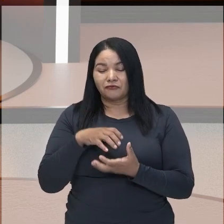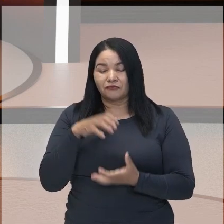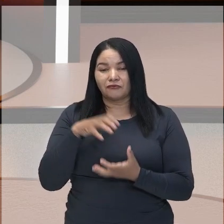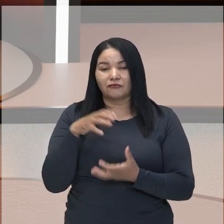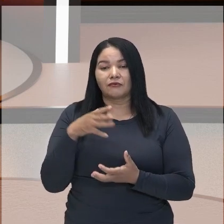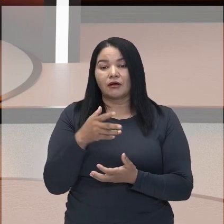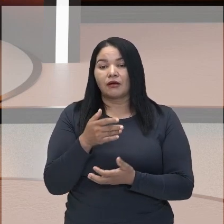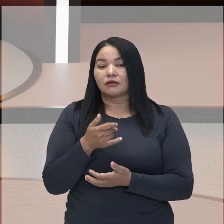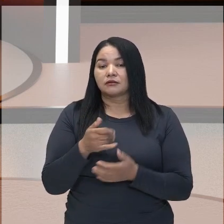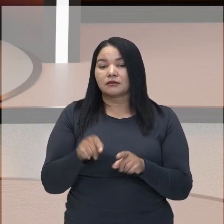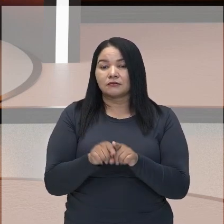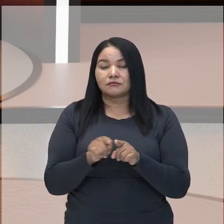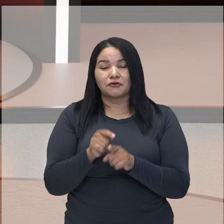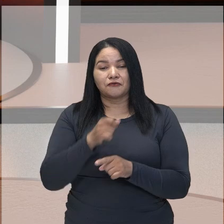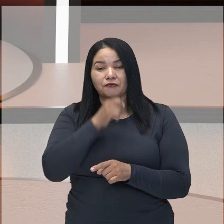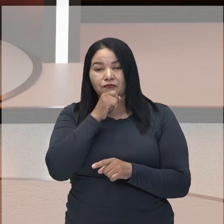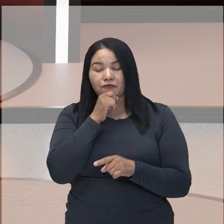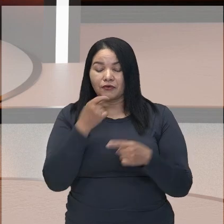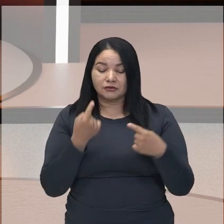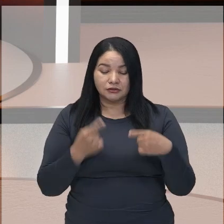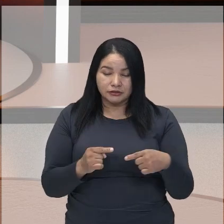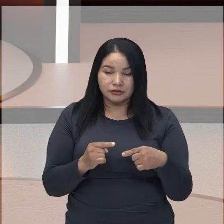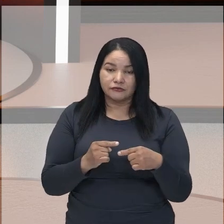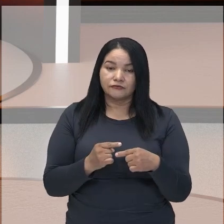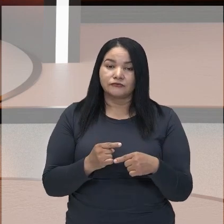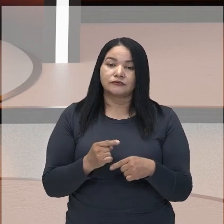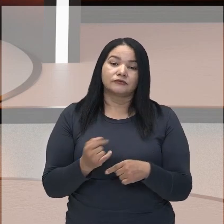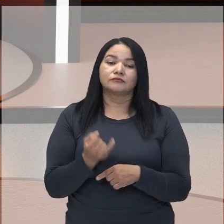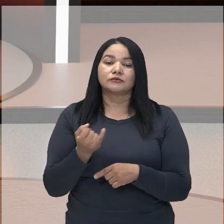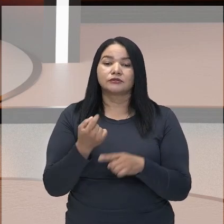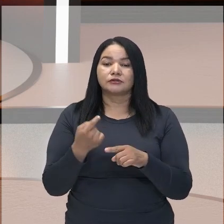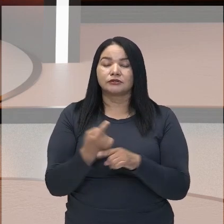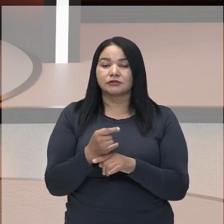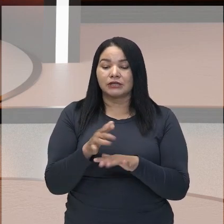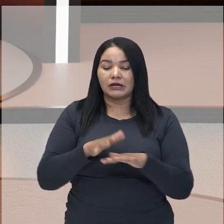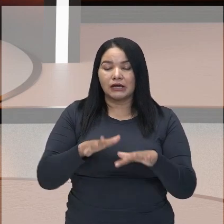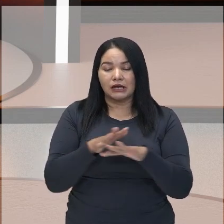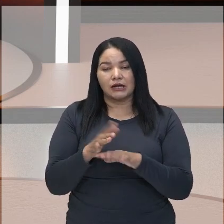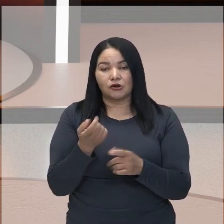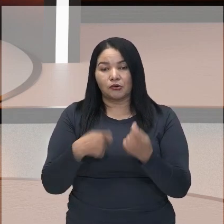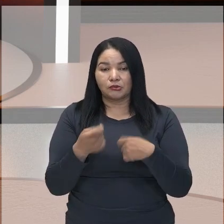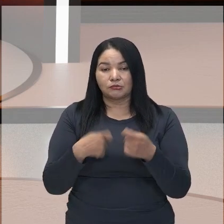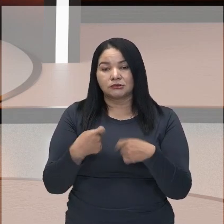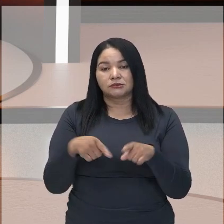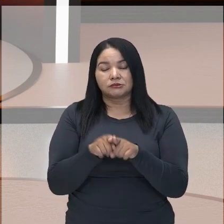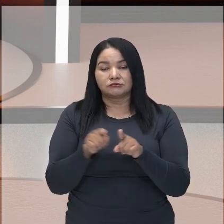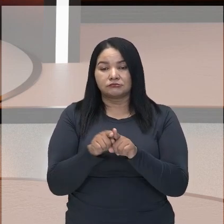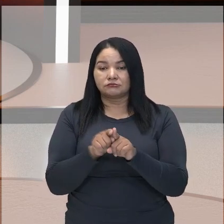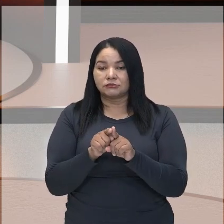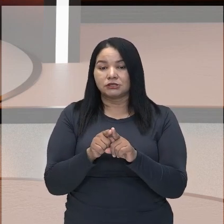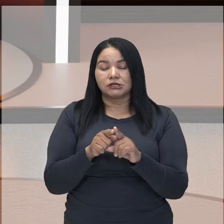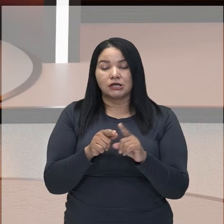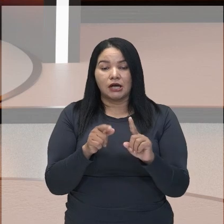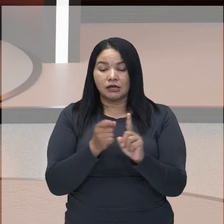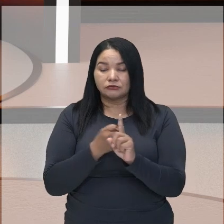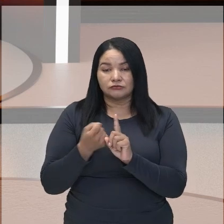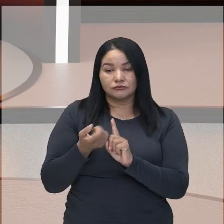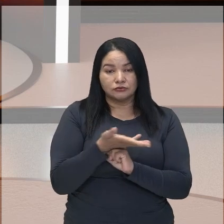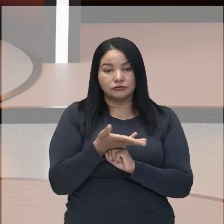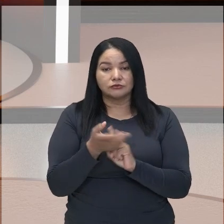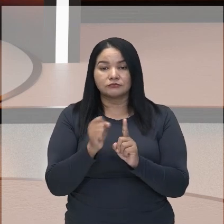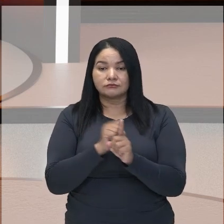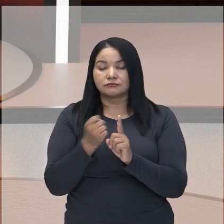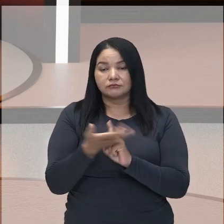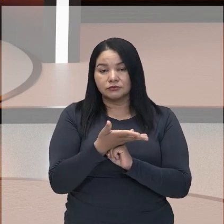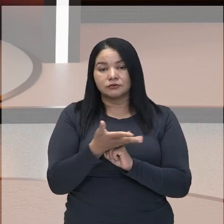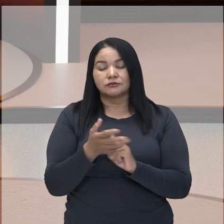vai colocar esses desafios significativos tanto para a parte econômica quanto para os serviços sociais, tá? Que acaba incluindo o quê?